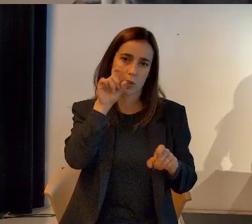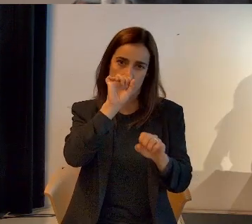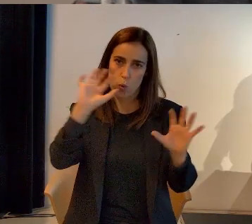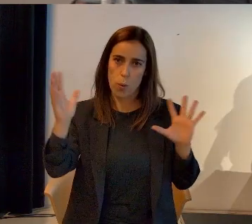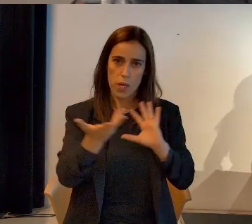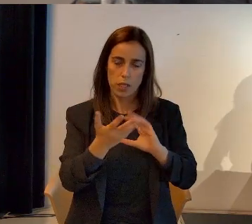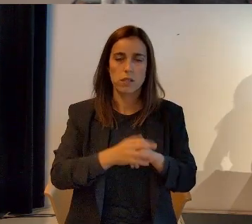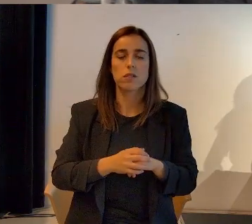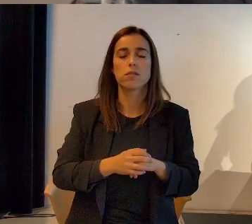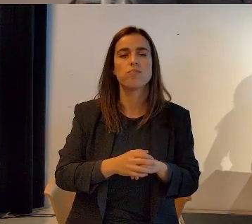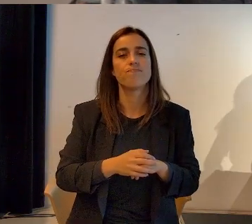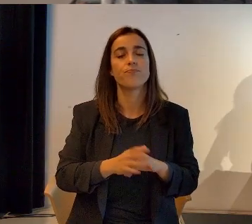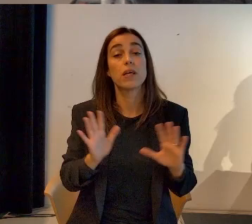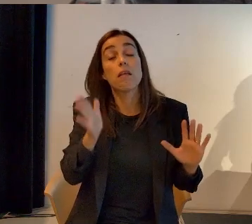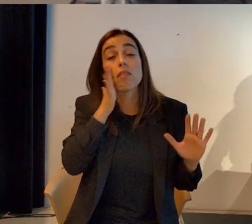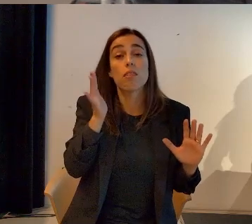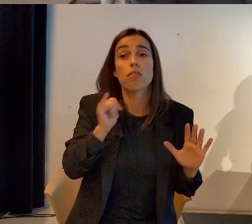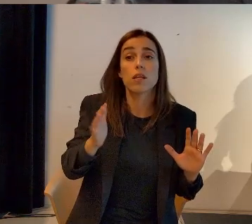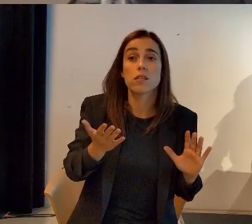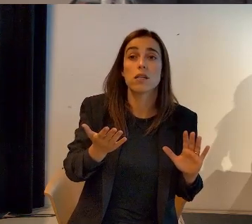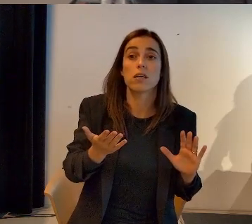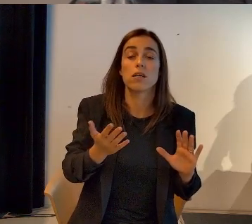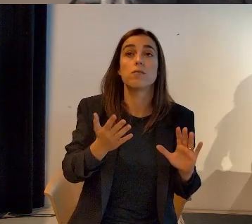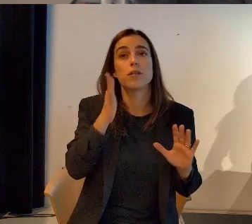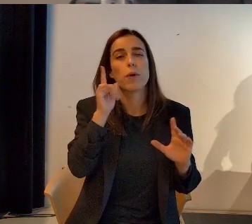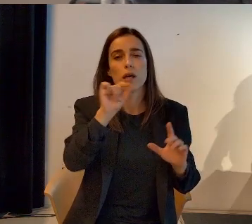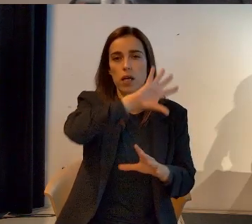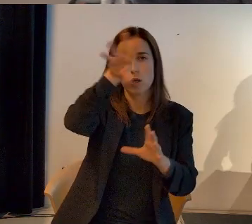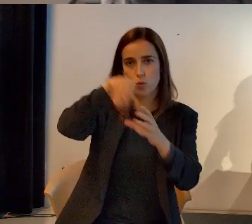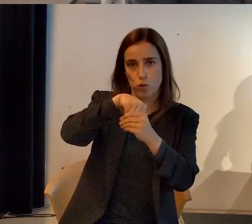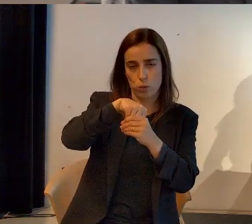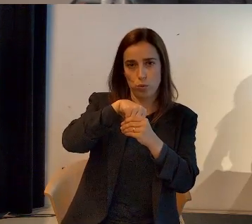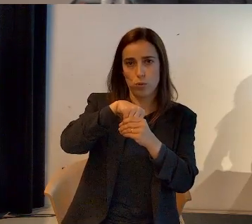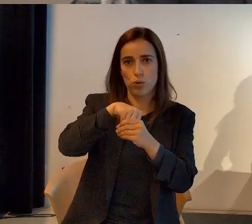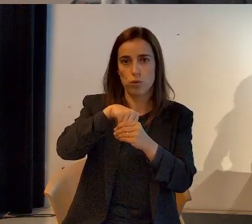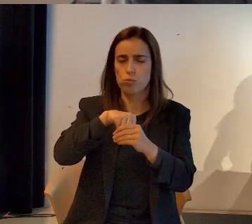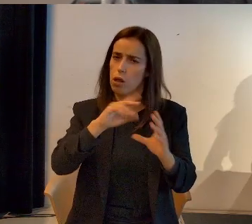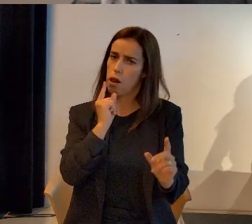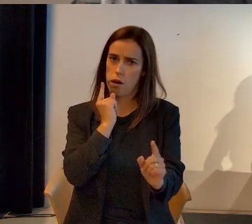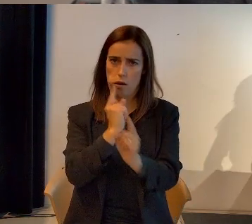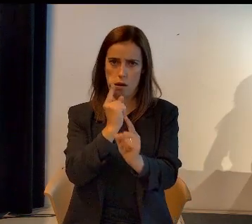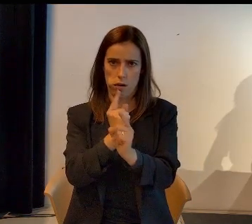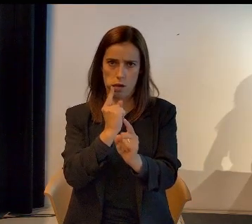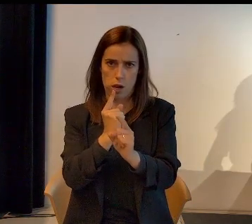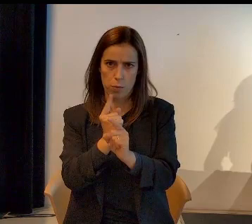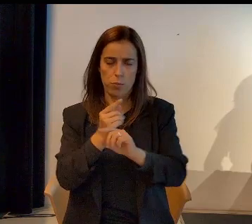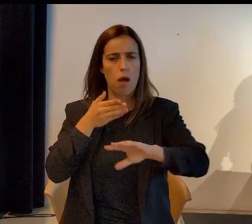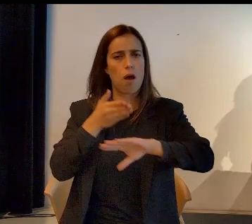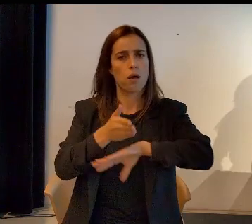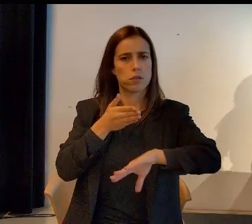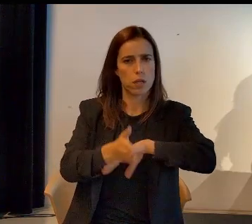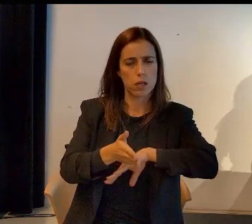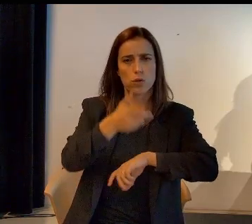que procura ser também inclusivo e, portanto, nós manteremos a parte da mobilidade, as pessoas